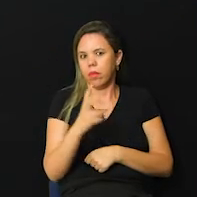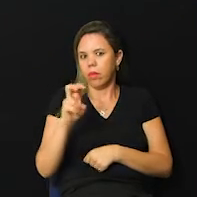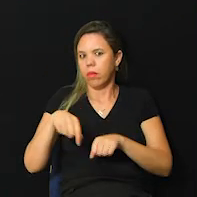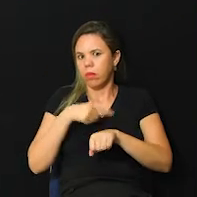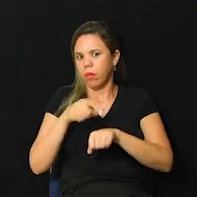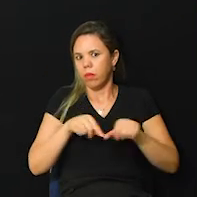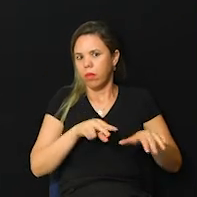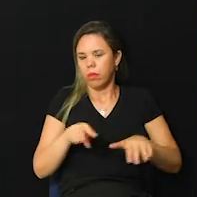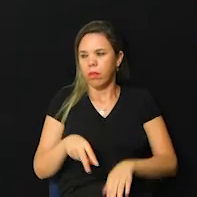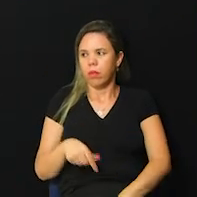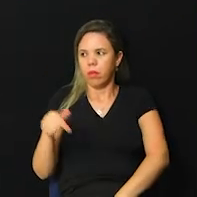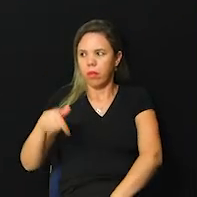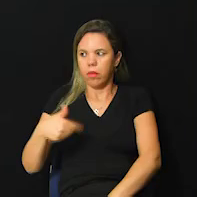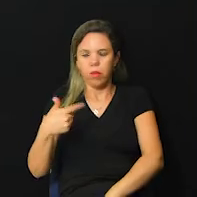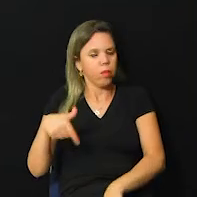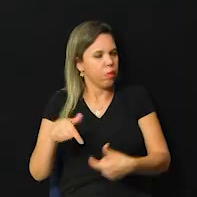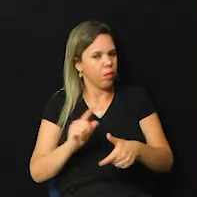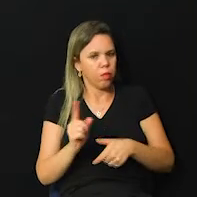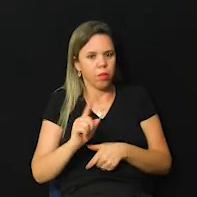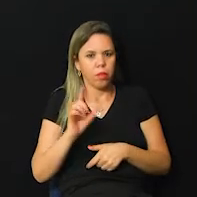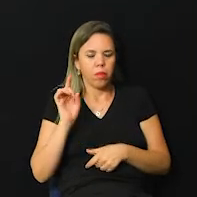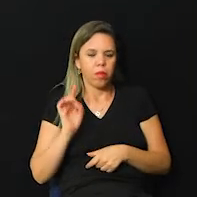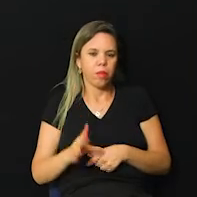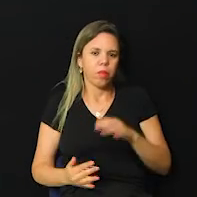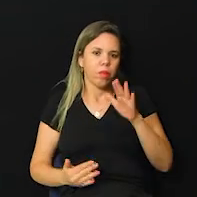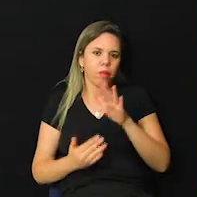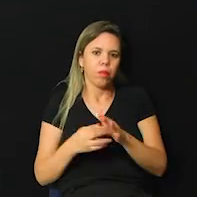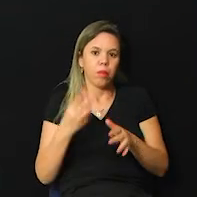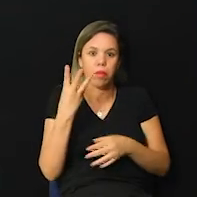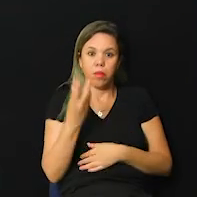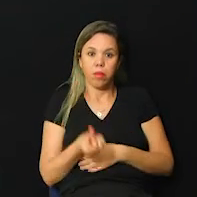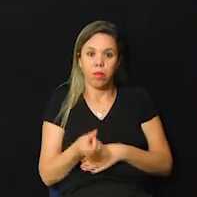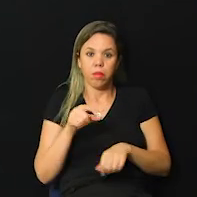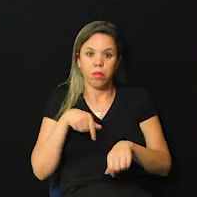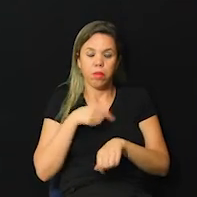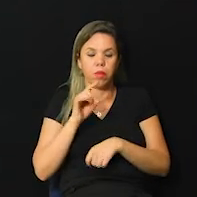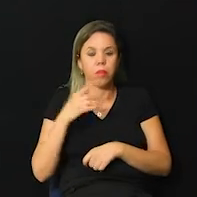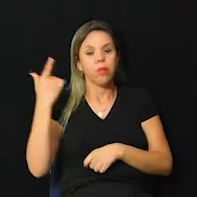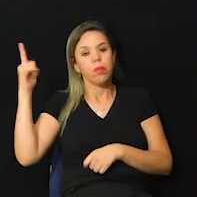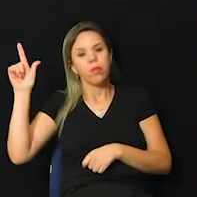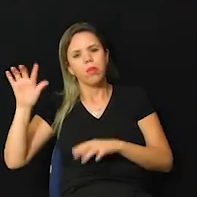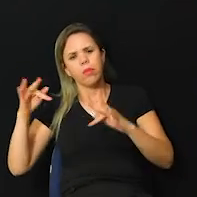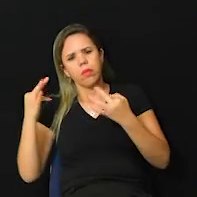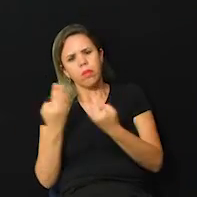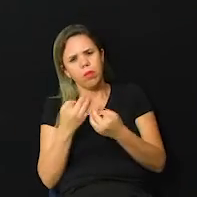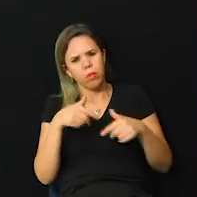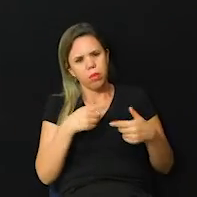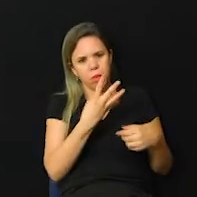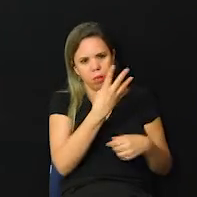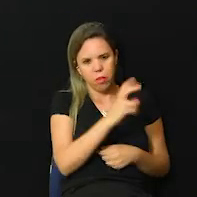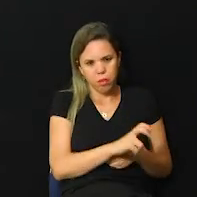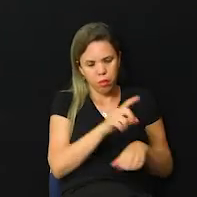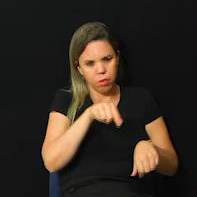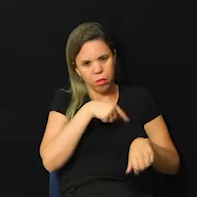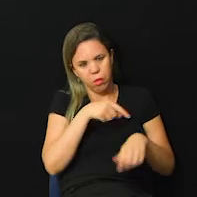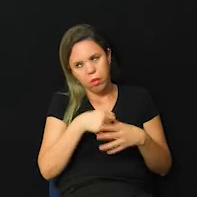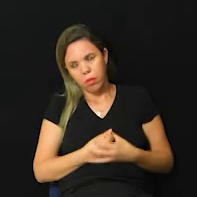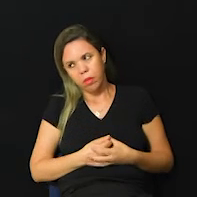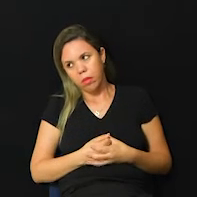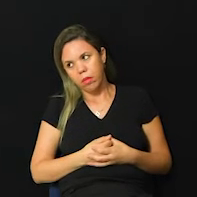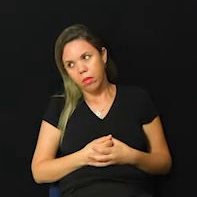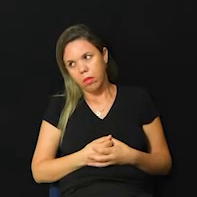trabalhava as 45 horas da semana aqui eu não trabalho que eu trabalho máximo 36 lá eu trabalhava as 45